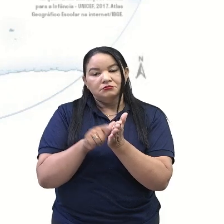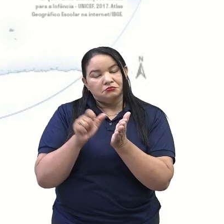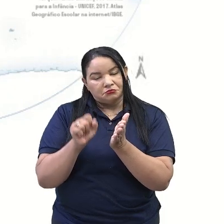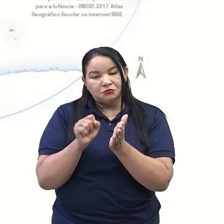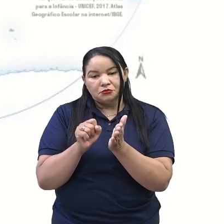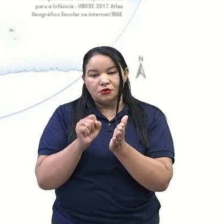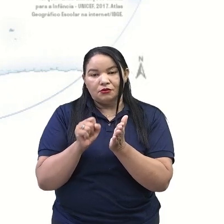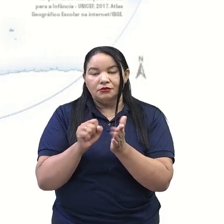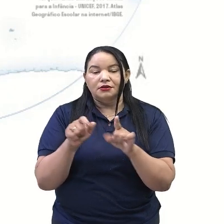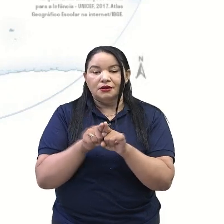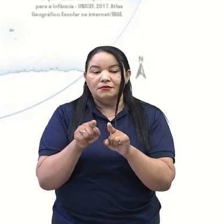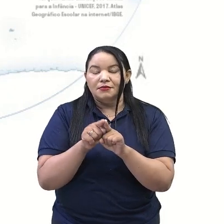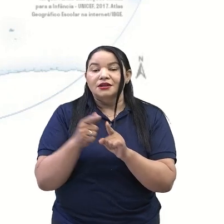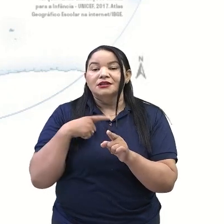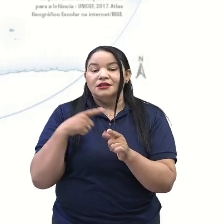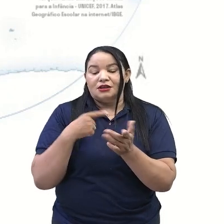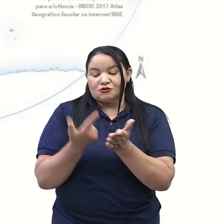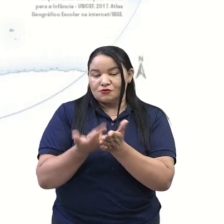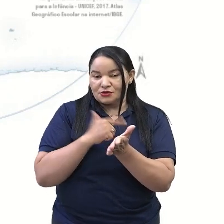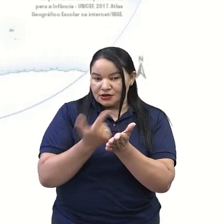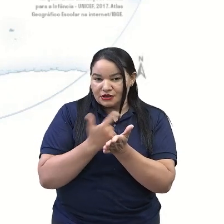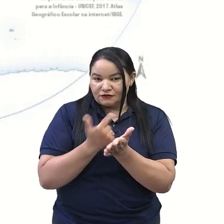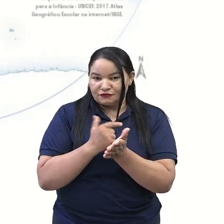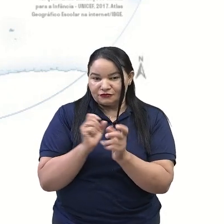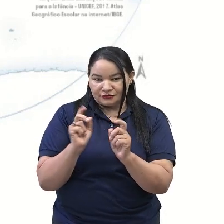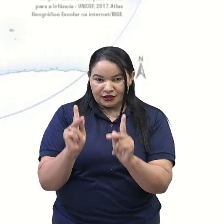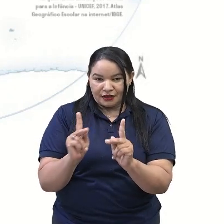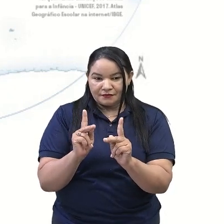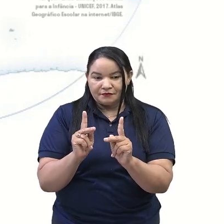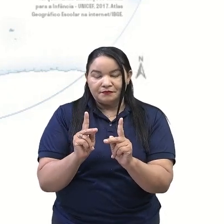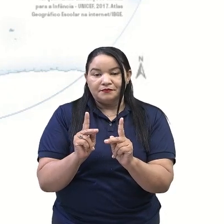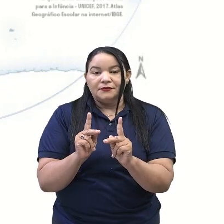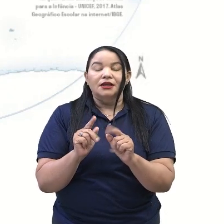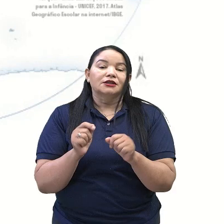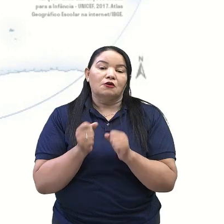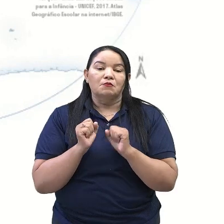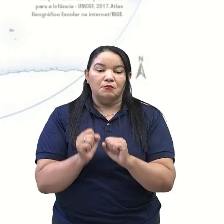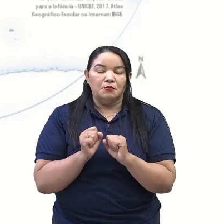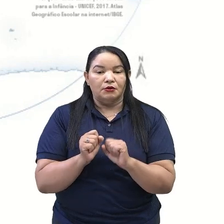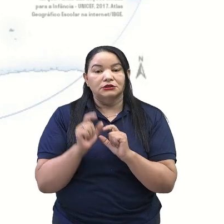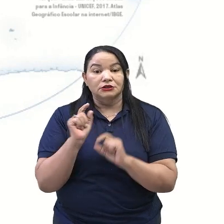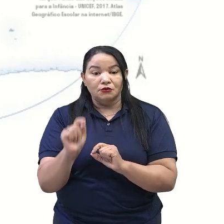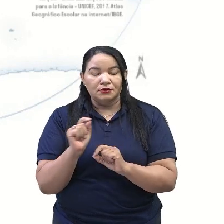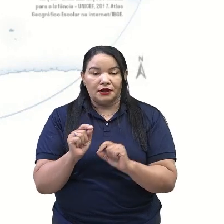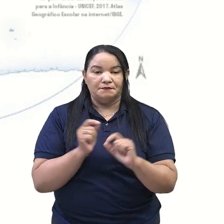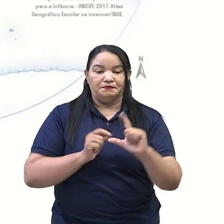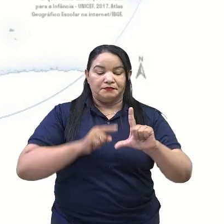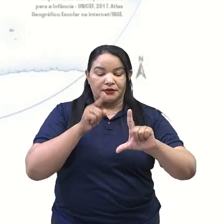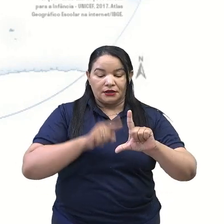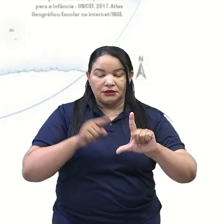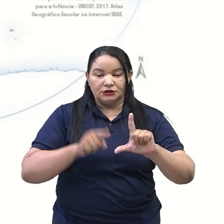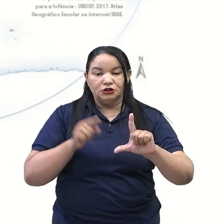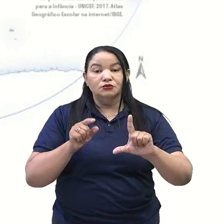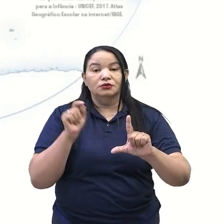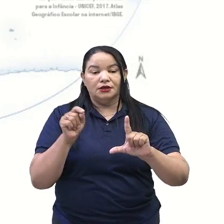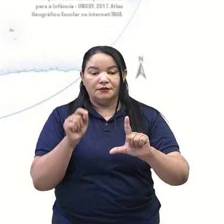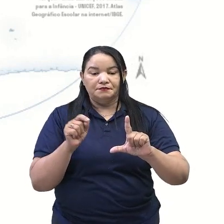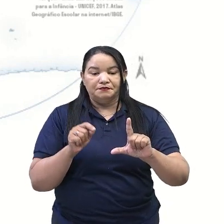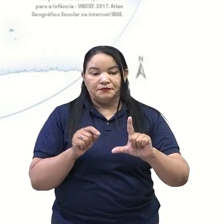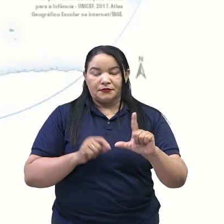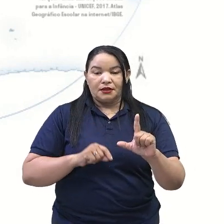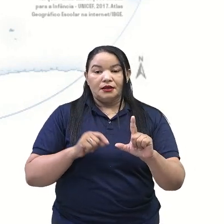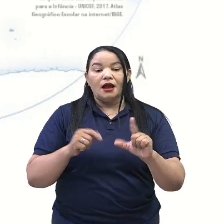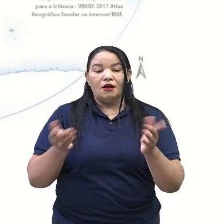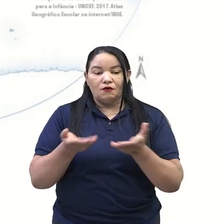livro didático de vocês, certo? As escalas, elas podem ser escalas gráficas, eu vou mostrar